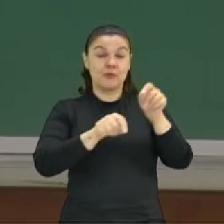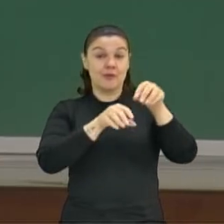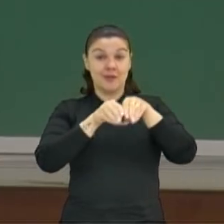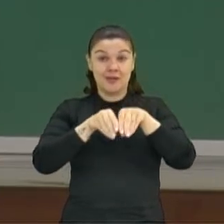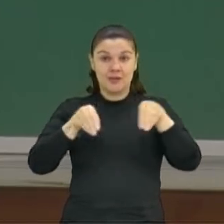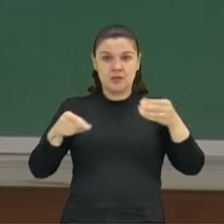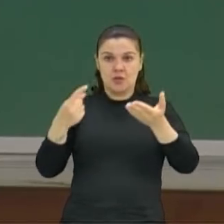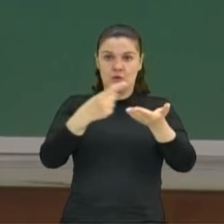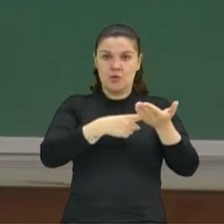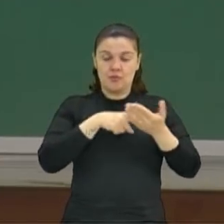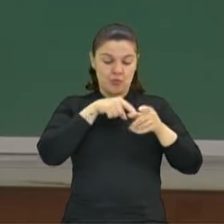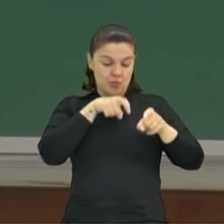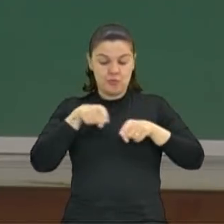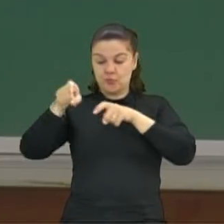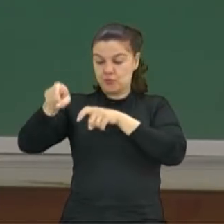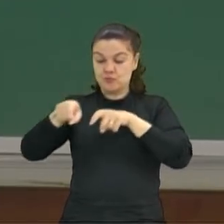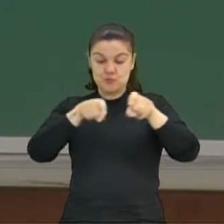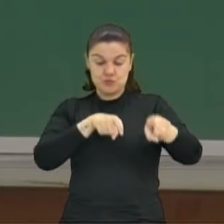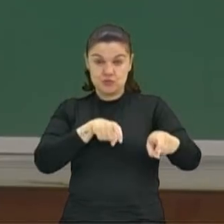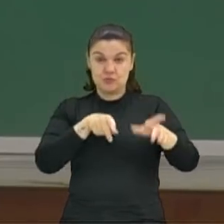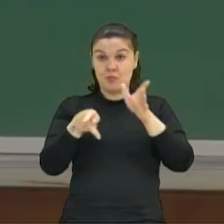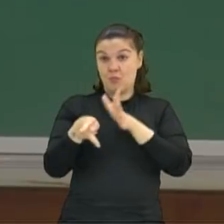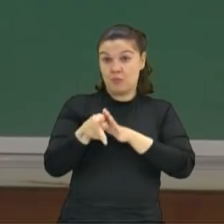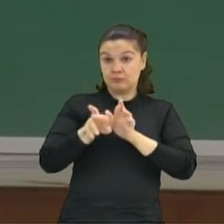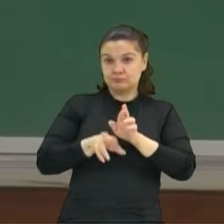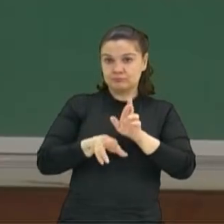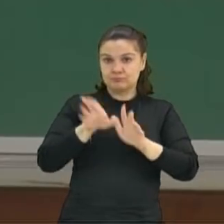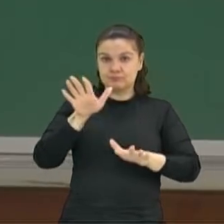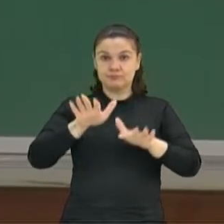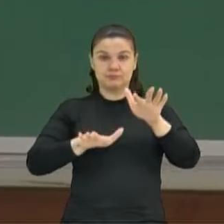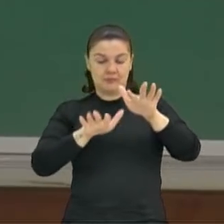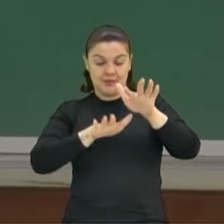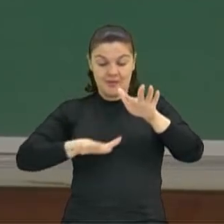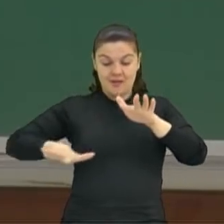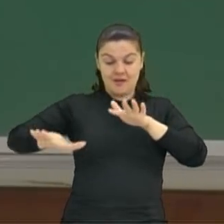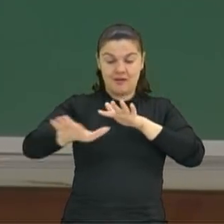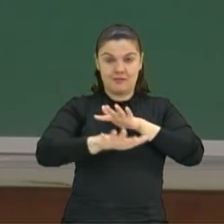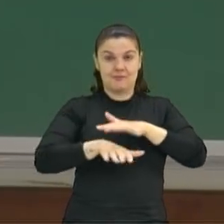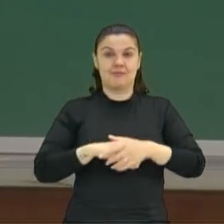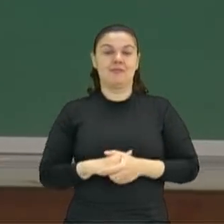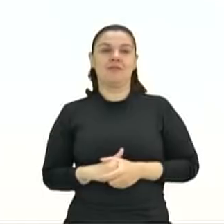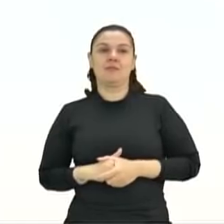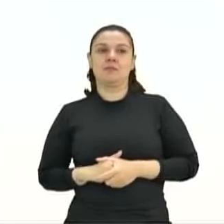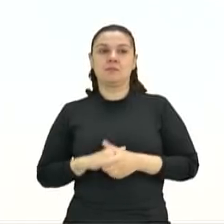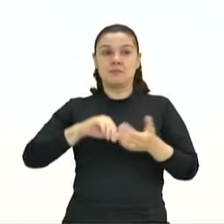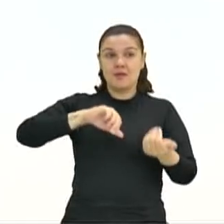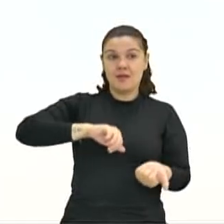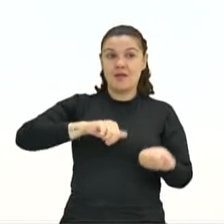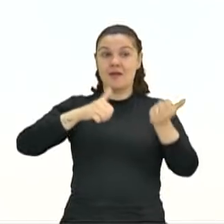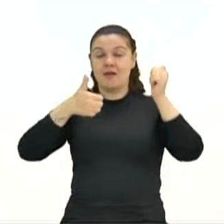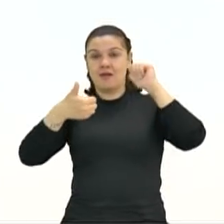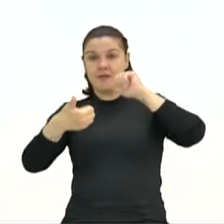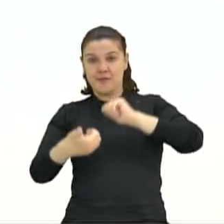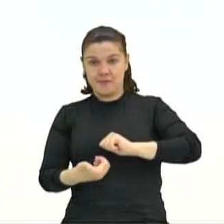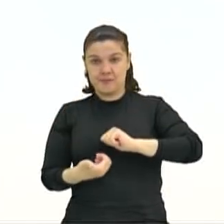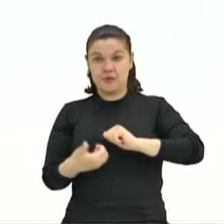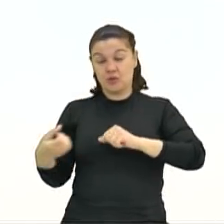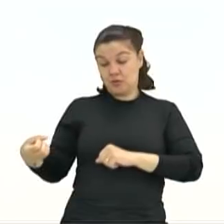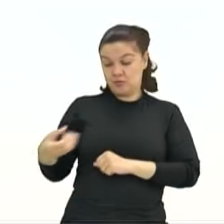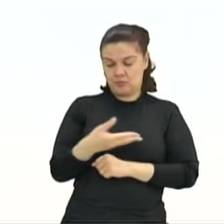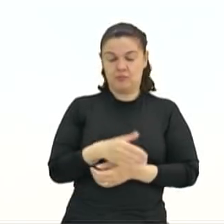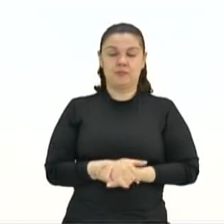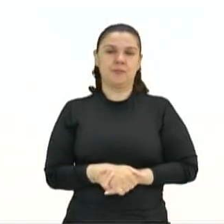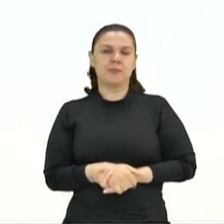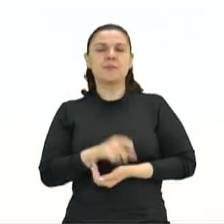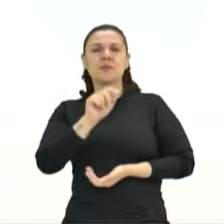visa trocar os cultivos estabelecidos em uma mesma área agrícola, alternando a cada novo